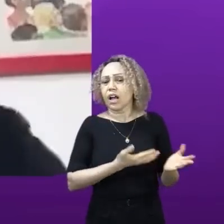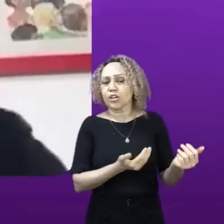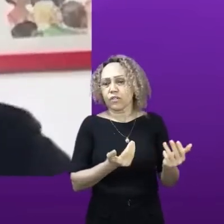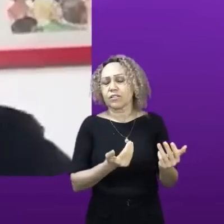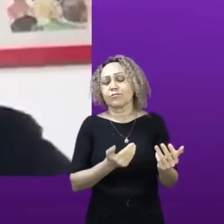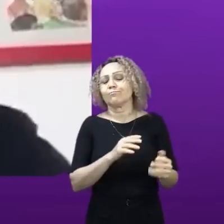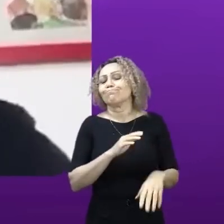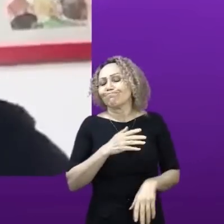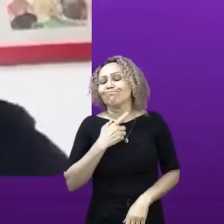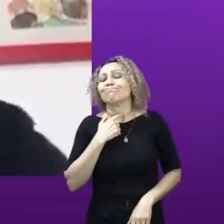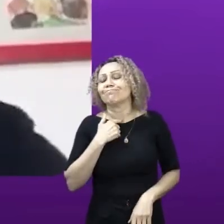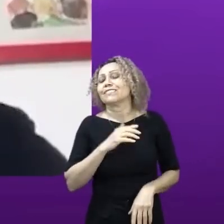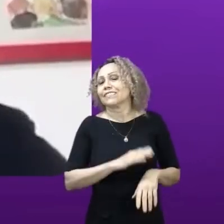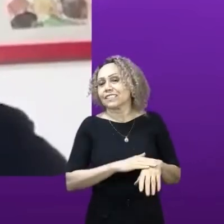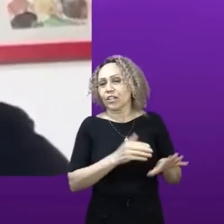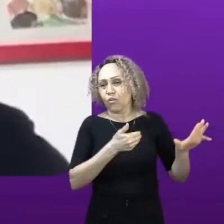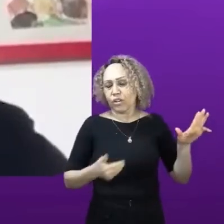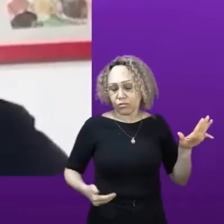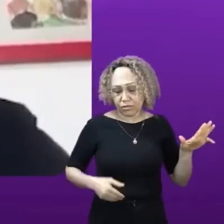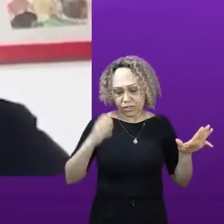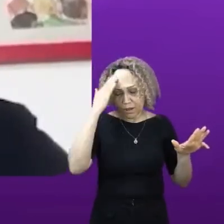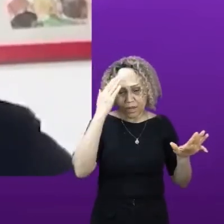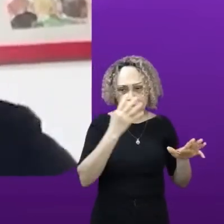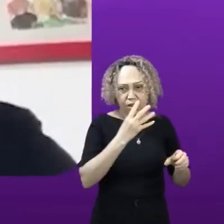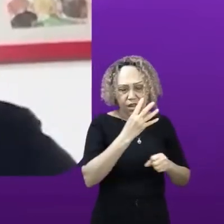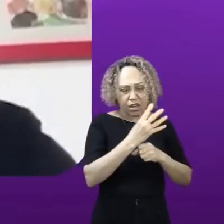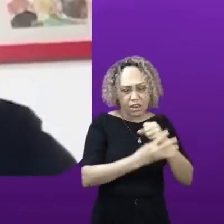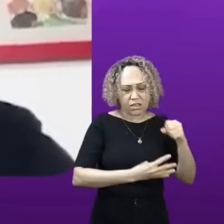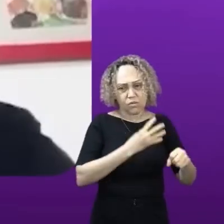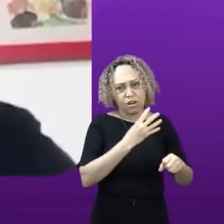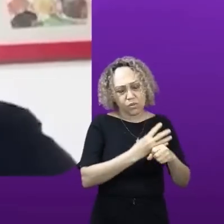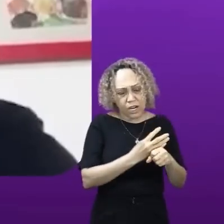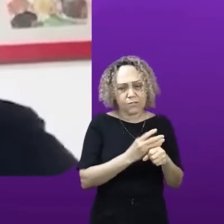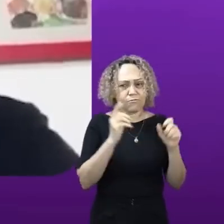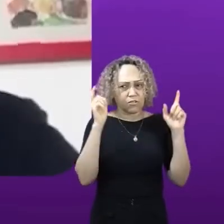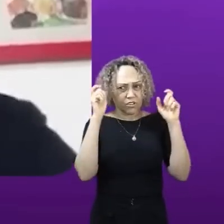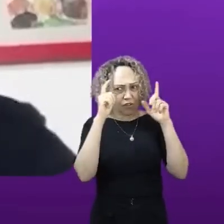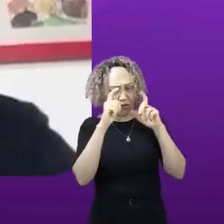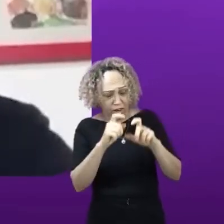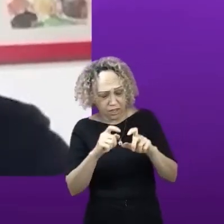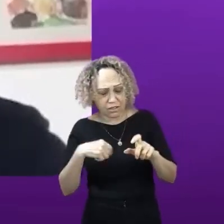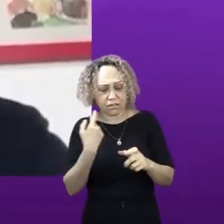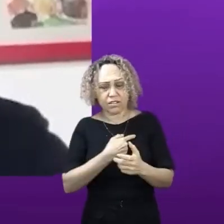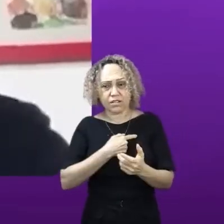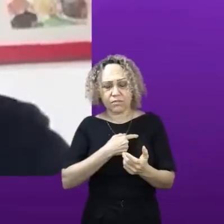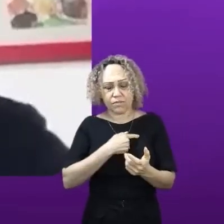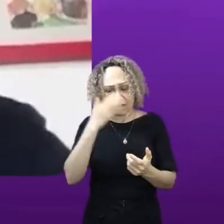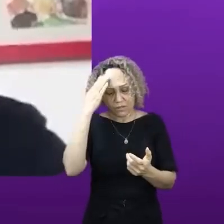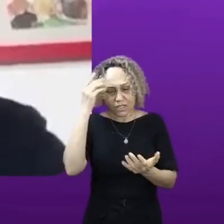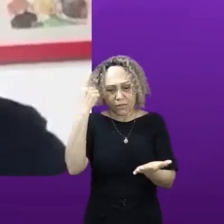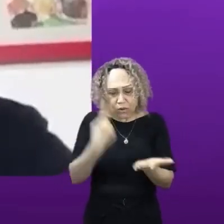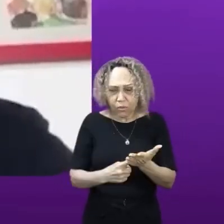governo Lula. A gente sabe que esses primeiros 4 anos são difíceis. A gente sabe que temos um compromisso em 2026,